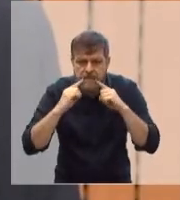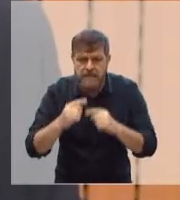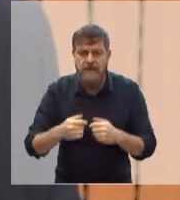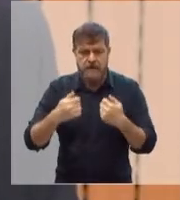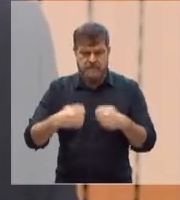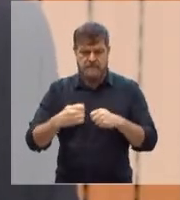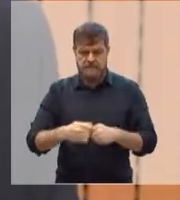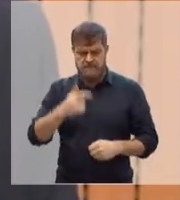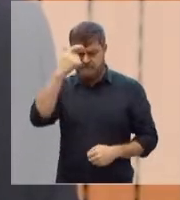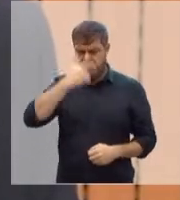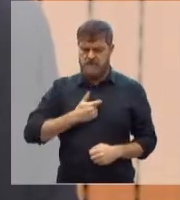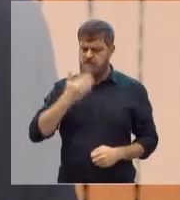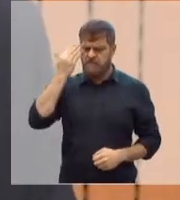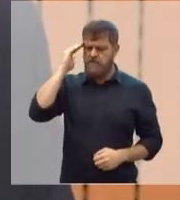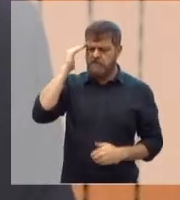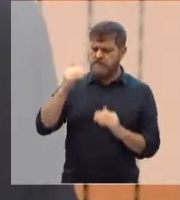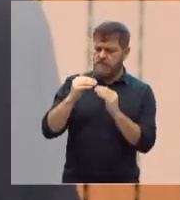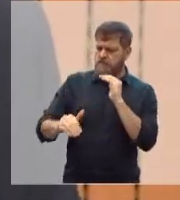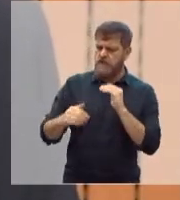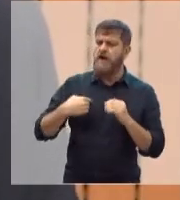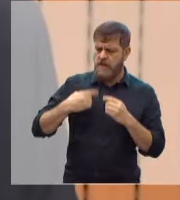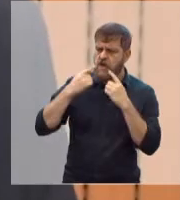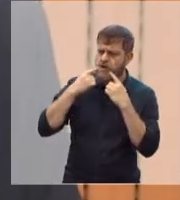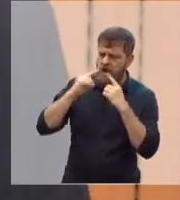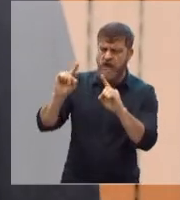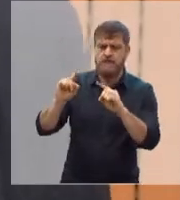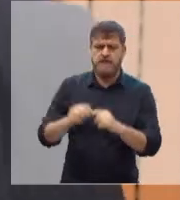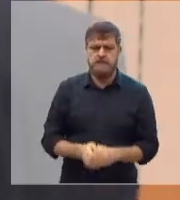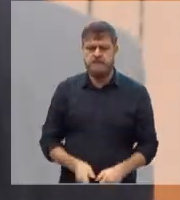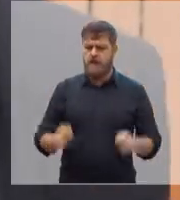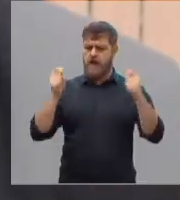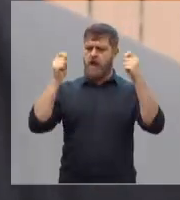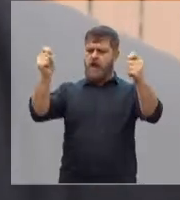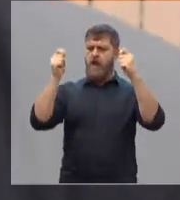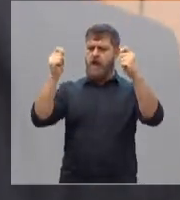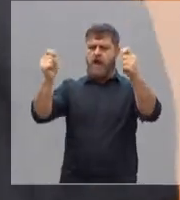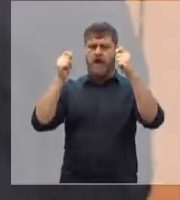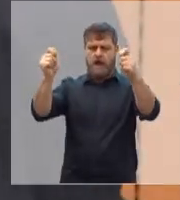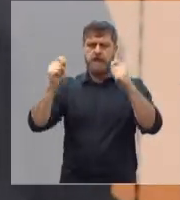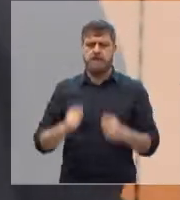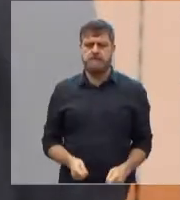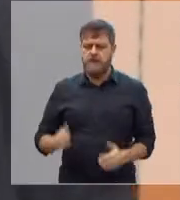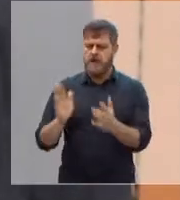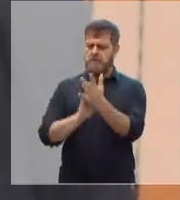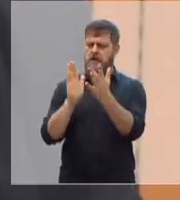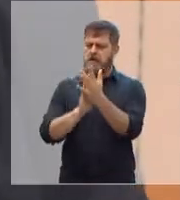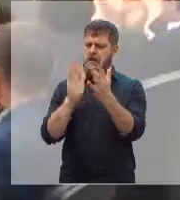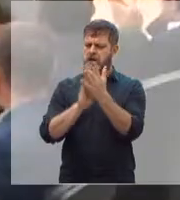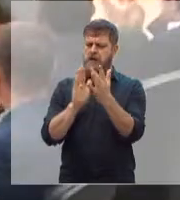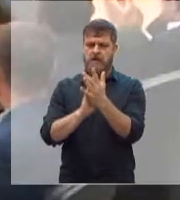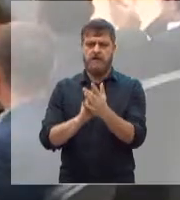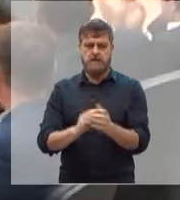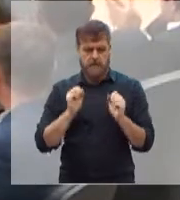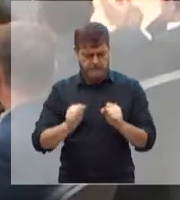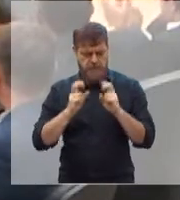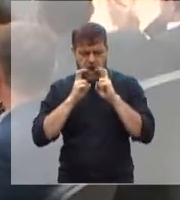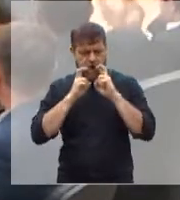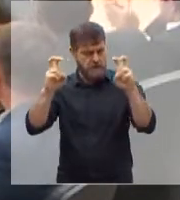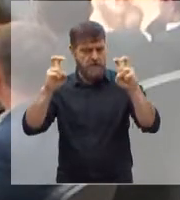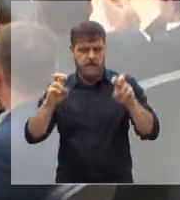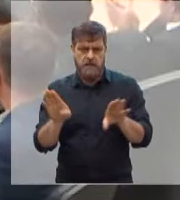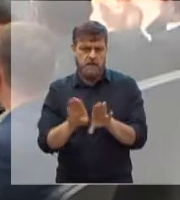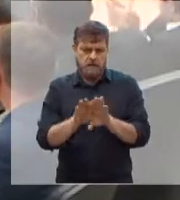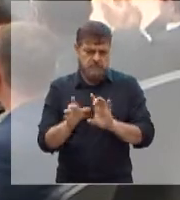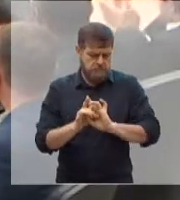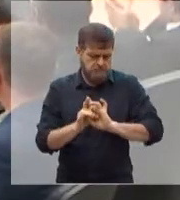claro, isso aí deve, se você entender que está errado, proteste, levante seu cartaz, bate palma, faça o que você quiser,